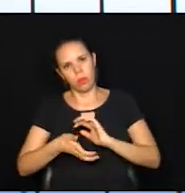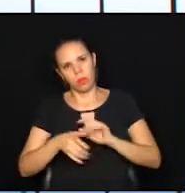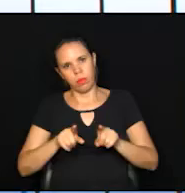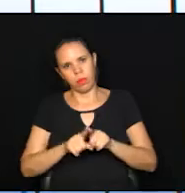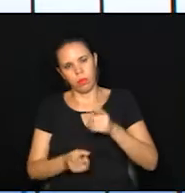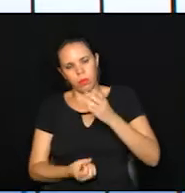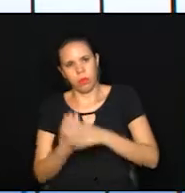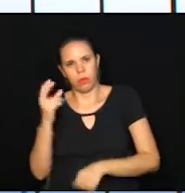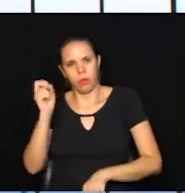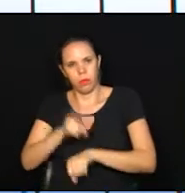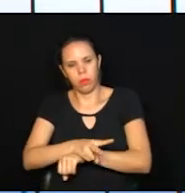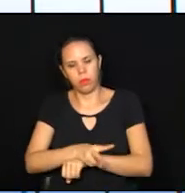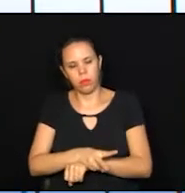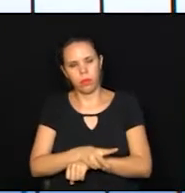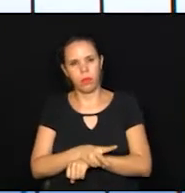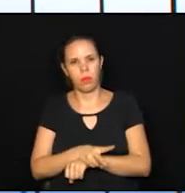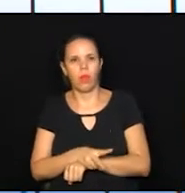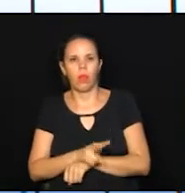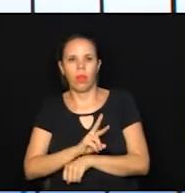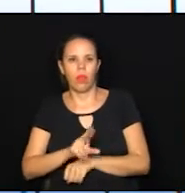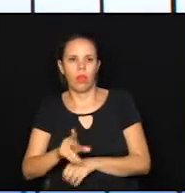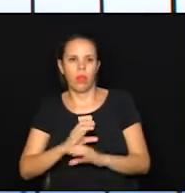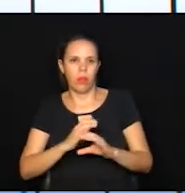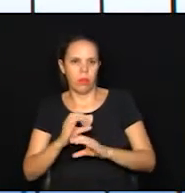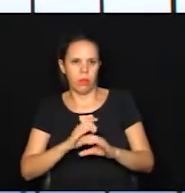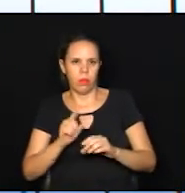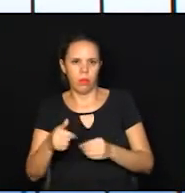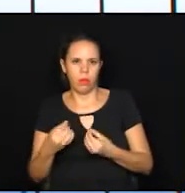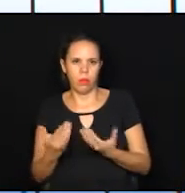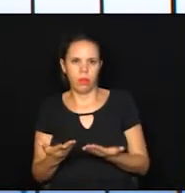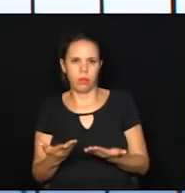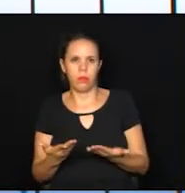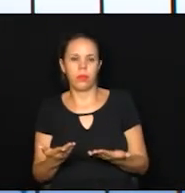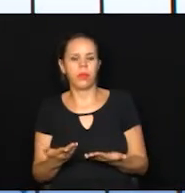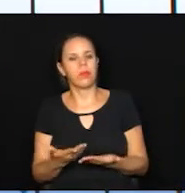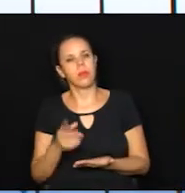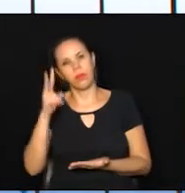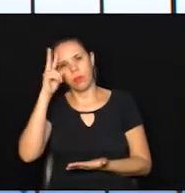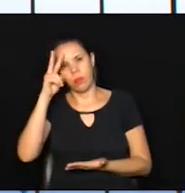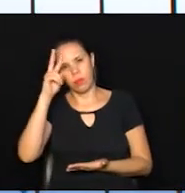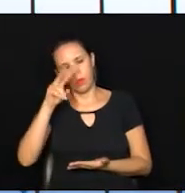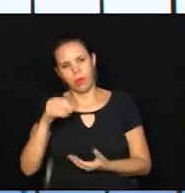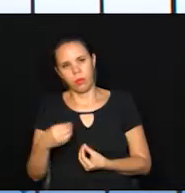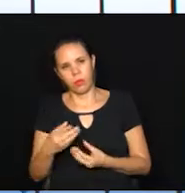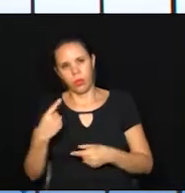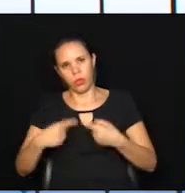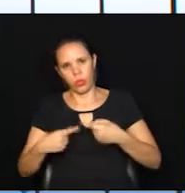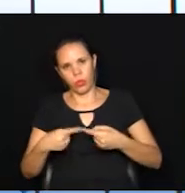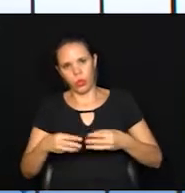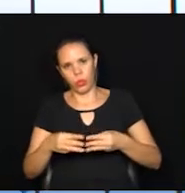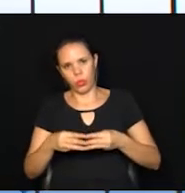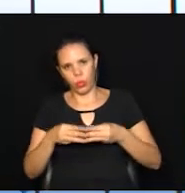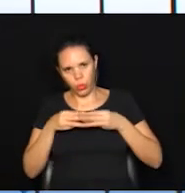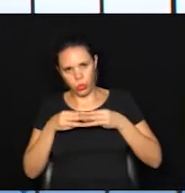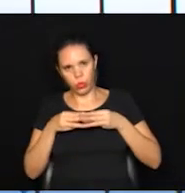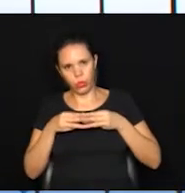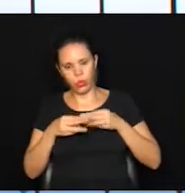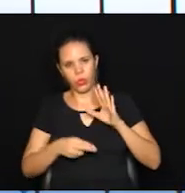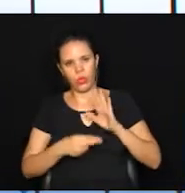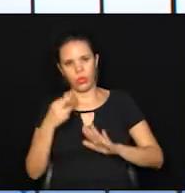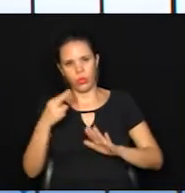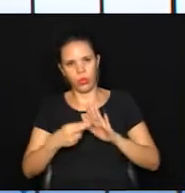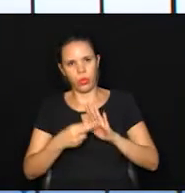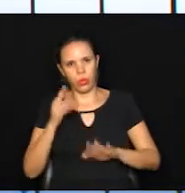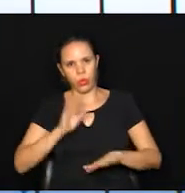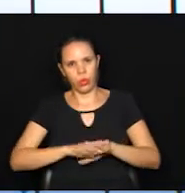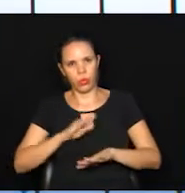criando cargos em comissão e gratificação. Lembrando que ainda serão discutidas moções e requerimentos de